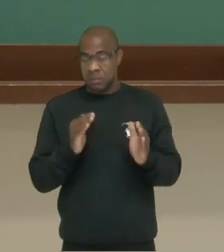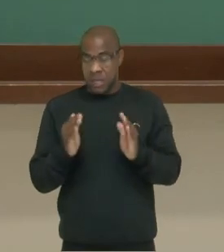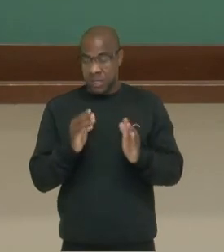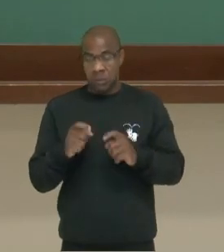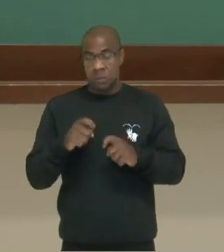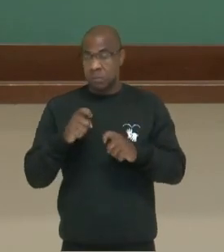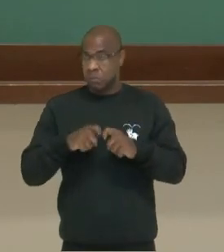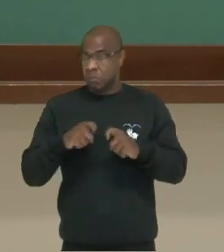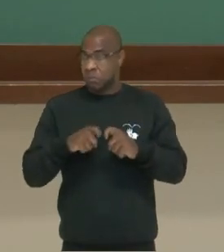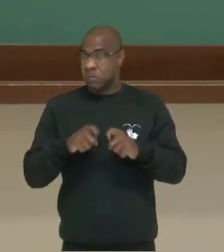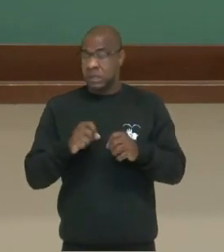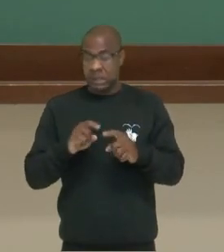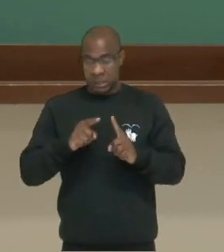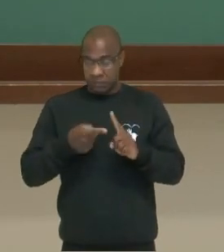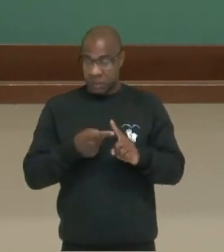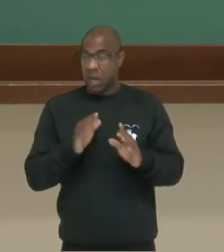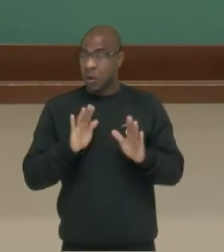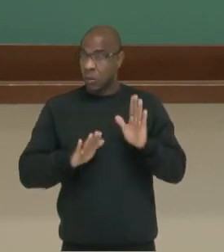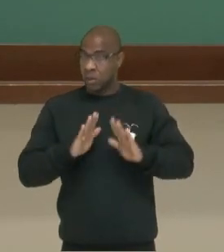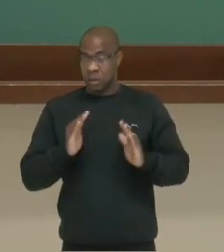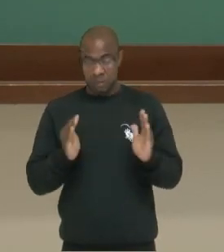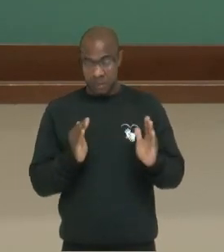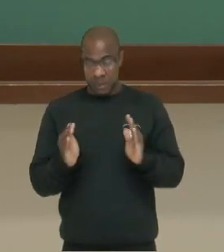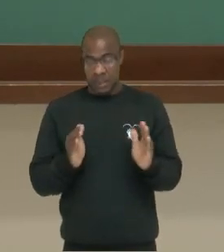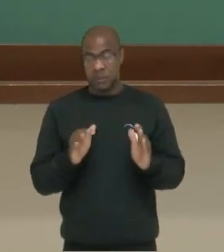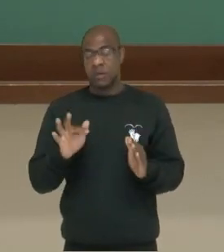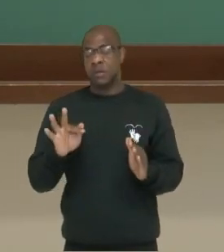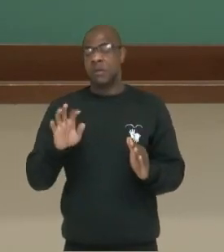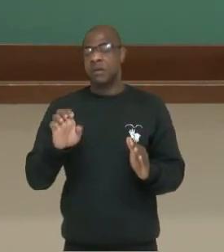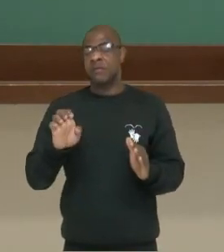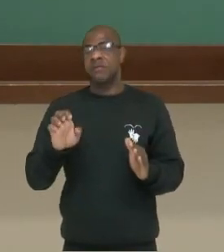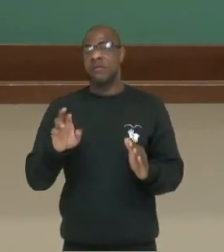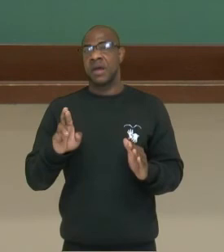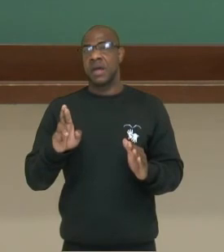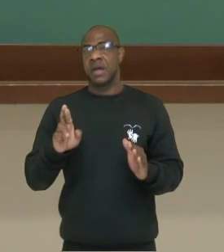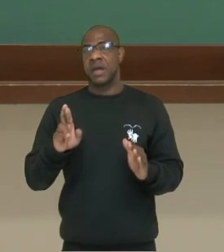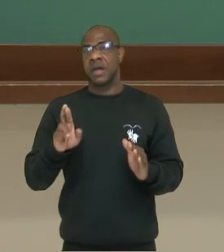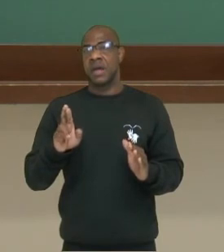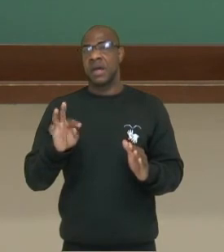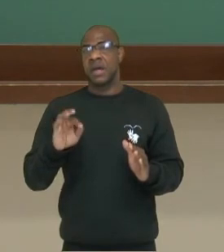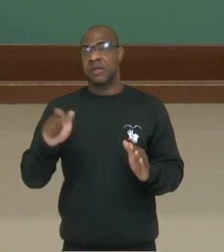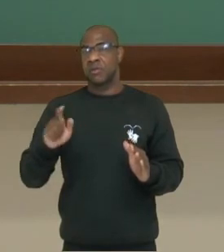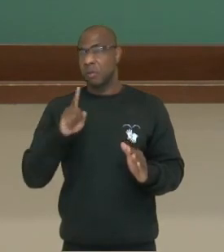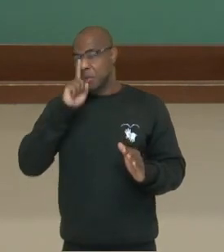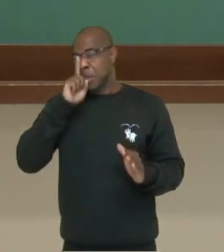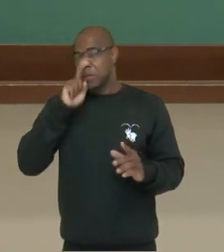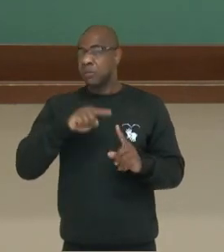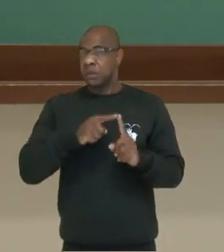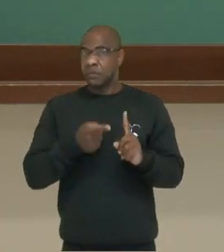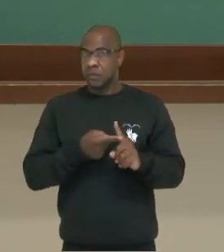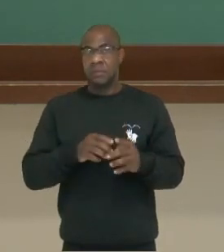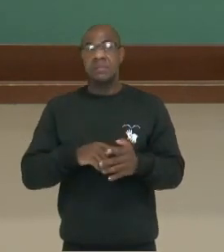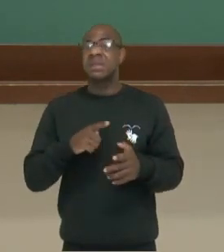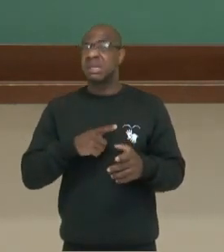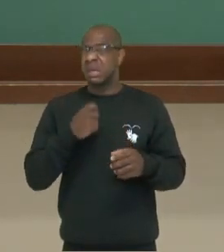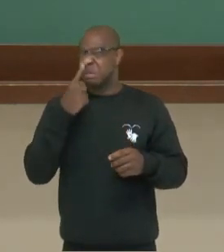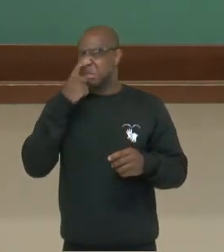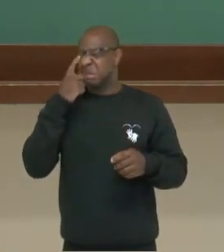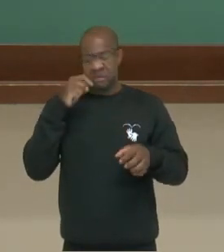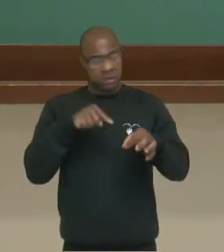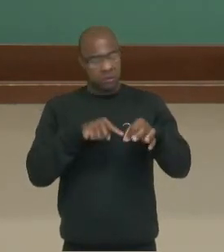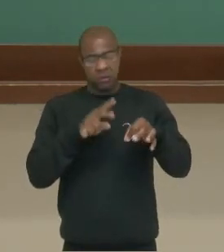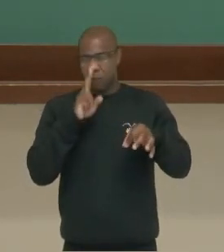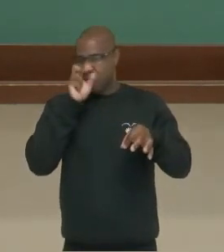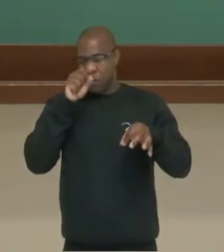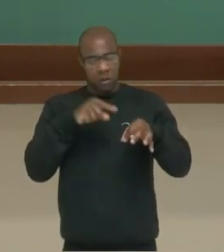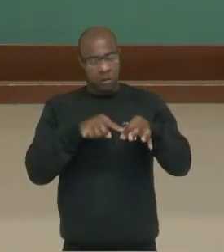ele ocorre um espaçamento desse endométrio e aí ele vaza. Não tem cheiro, não tem cor, mas é um sinal de